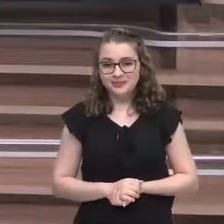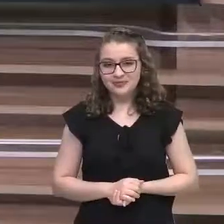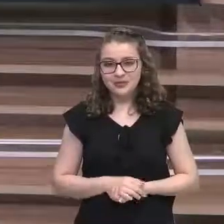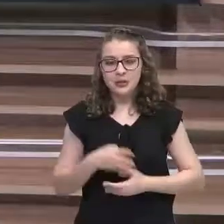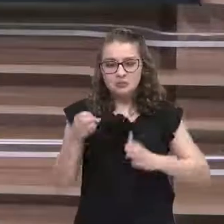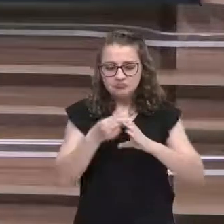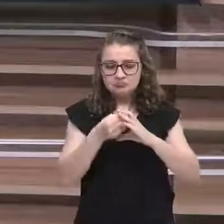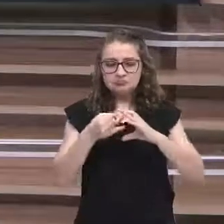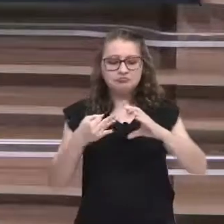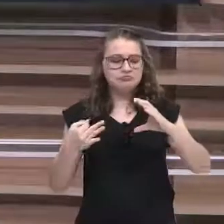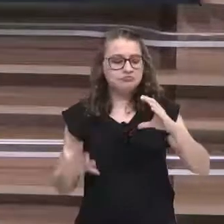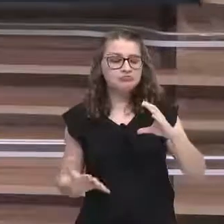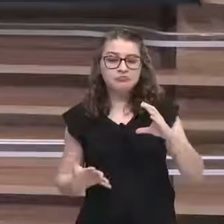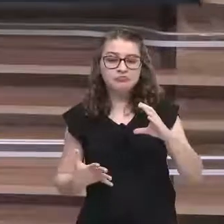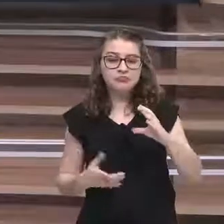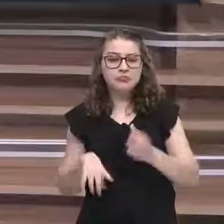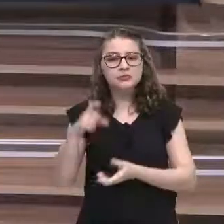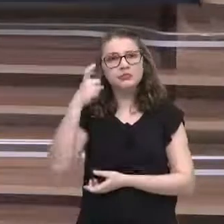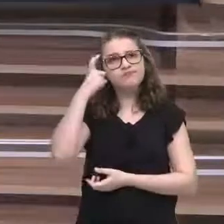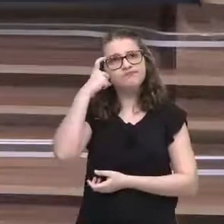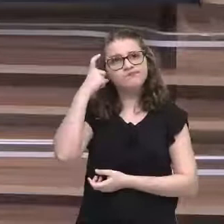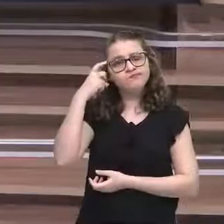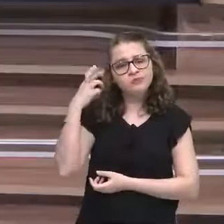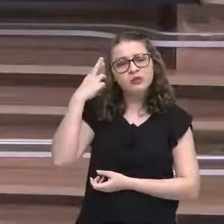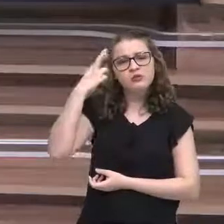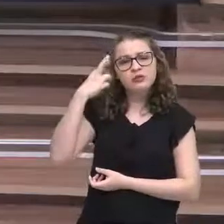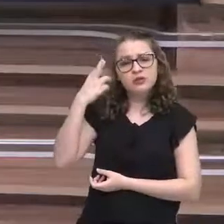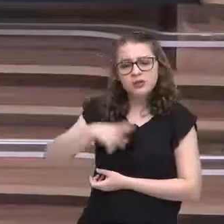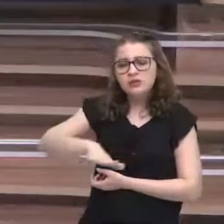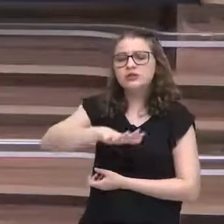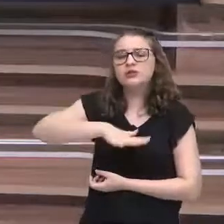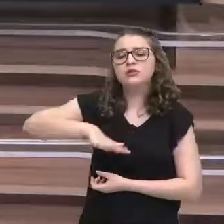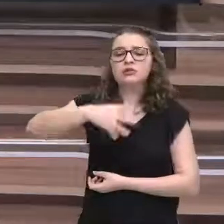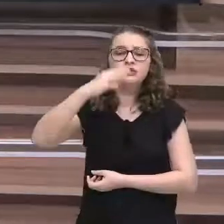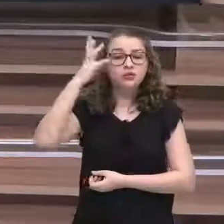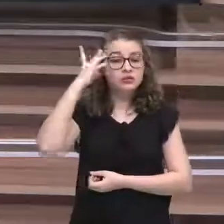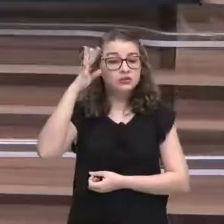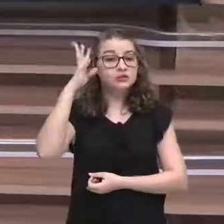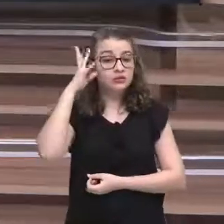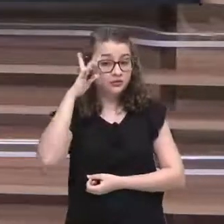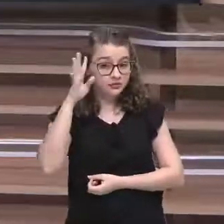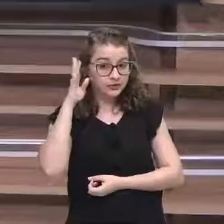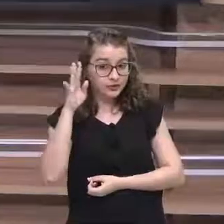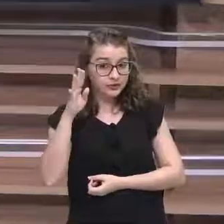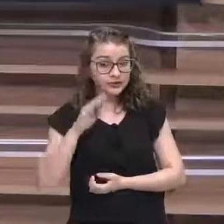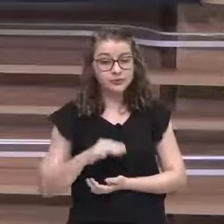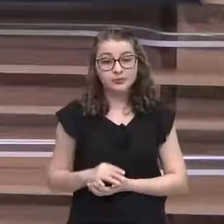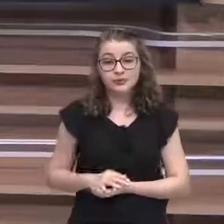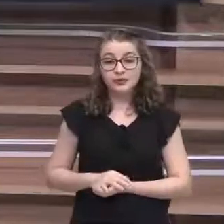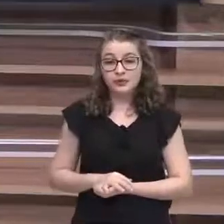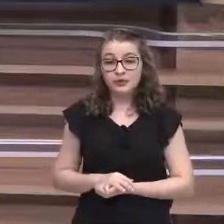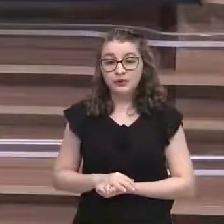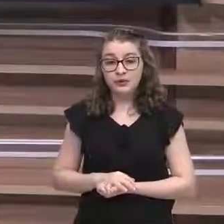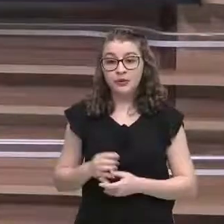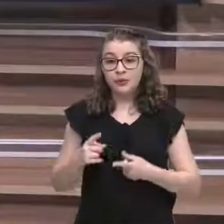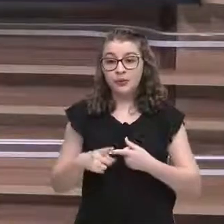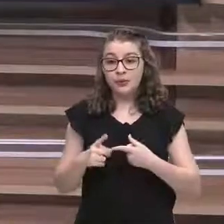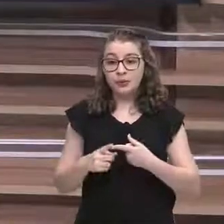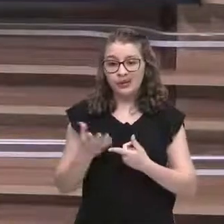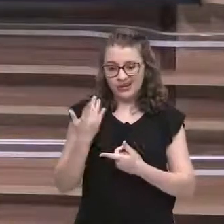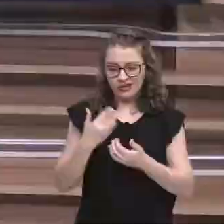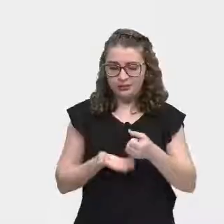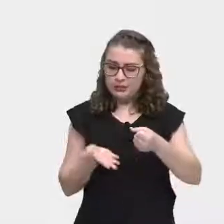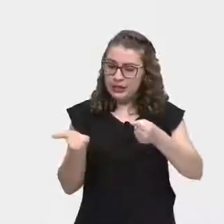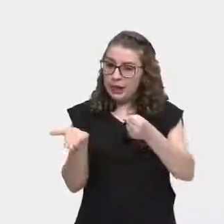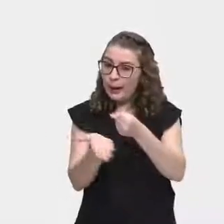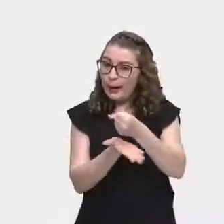as características do pensamento filosófico? Quais são as características da filosofia, uma vez que ela foi a base,